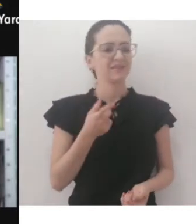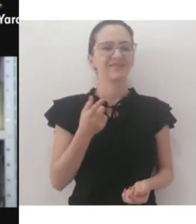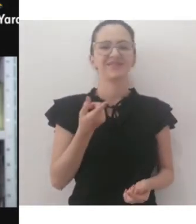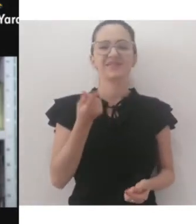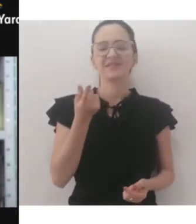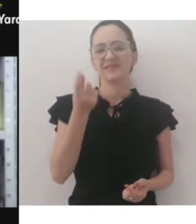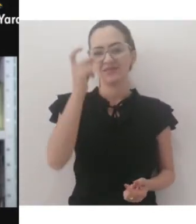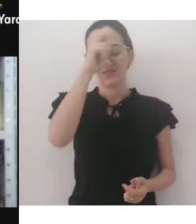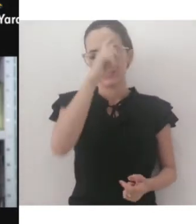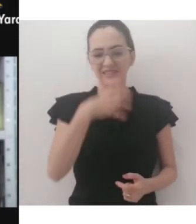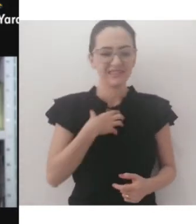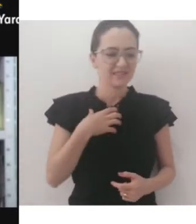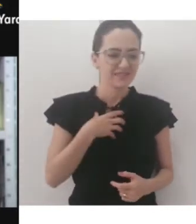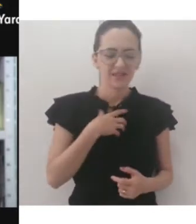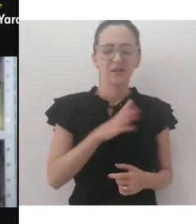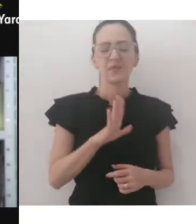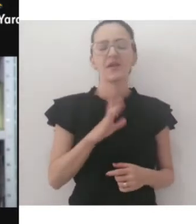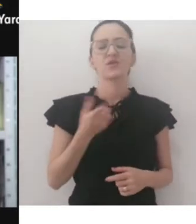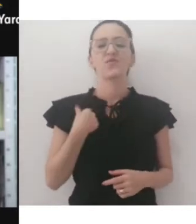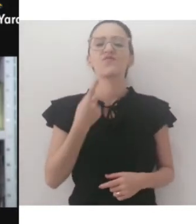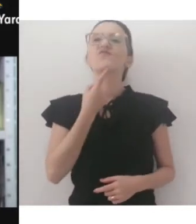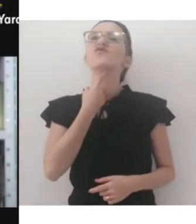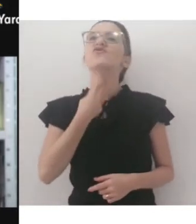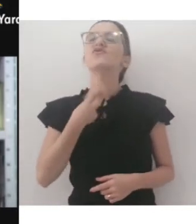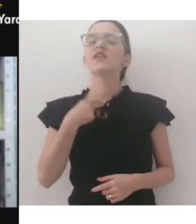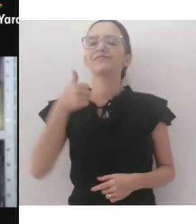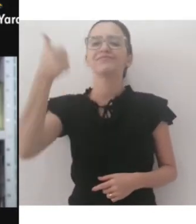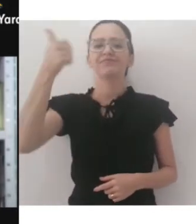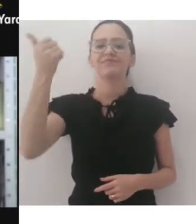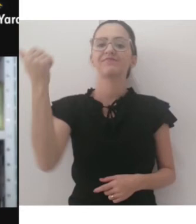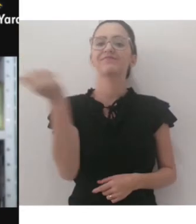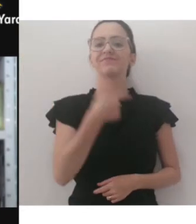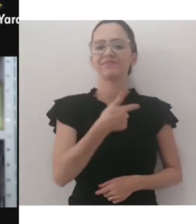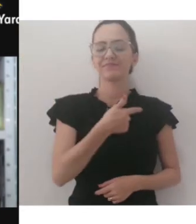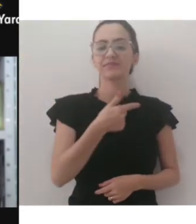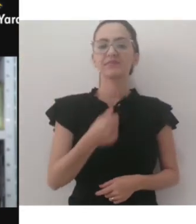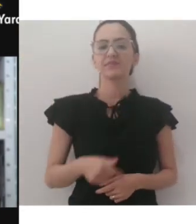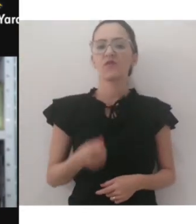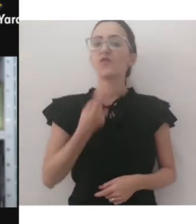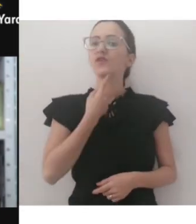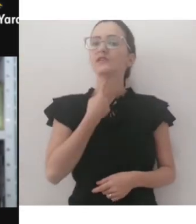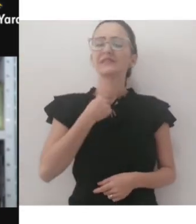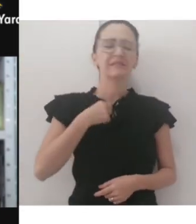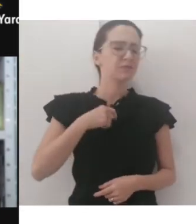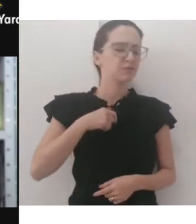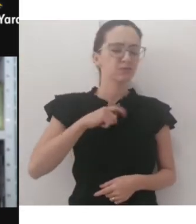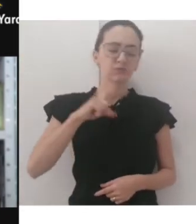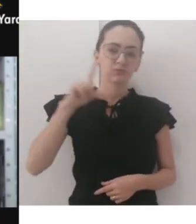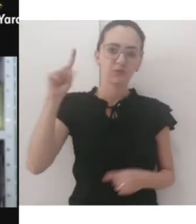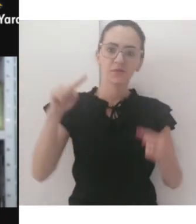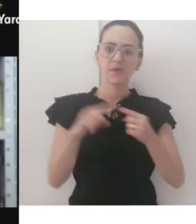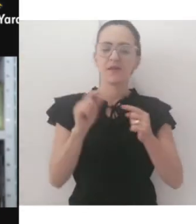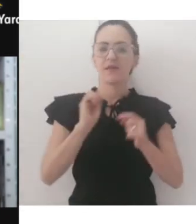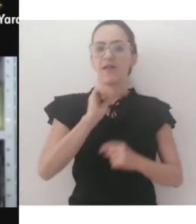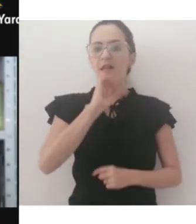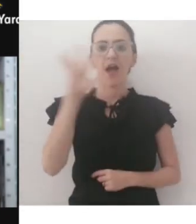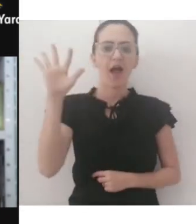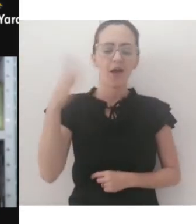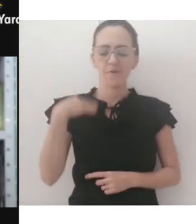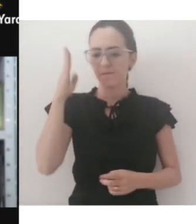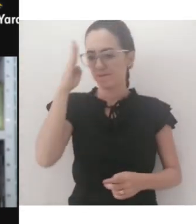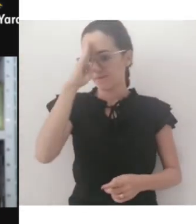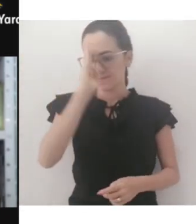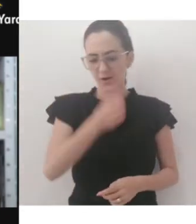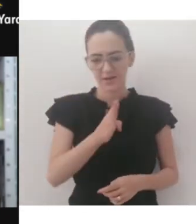num processo como esse, mas o meu desejo era maior. Então, quando o nosso desejo é maior e a gente tem clareza, eu queria passar, e